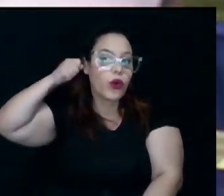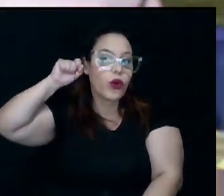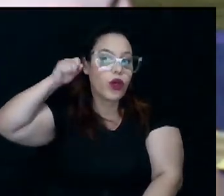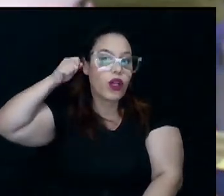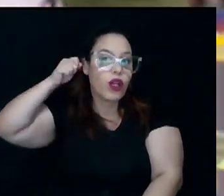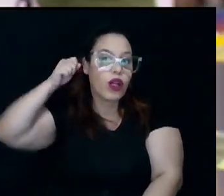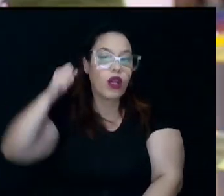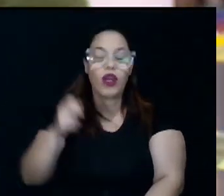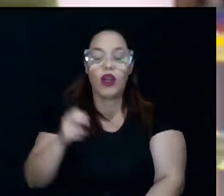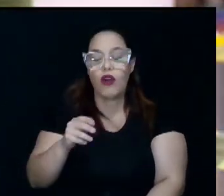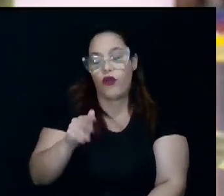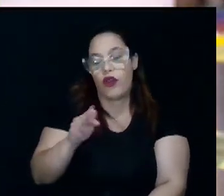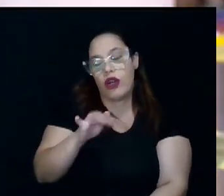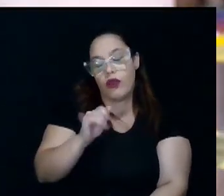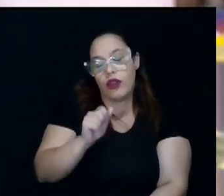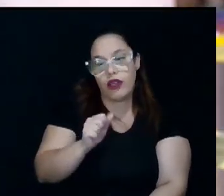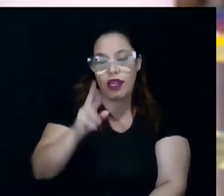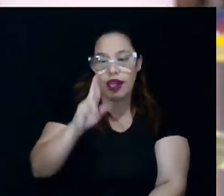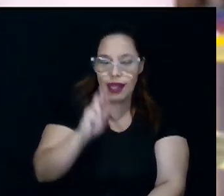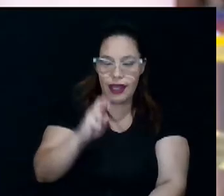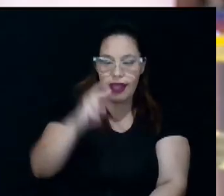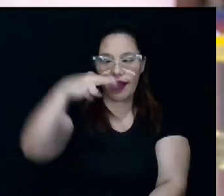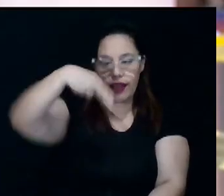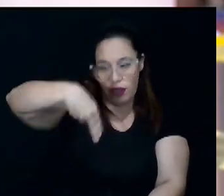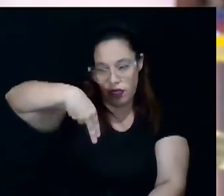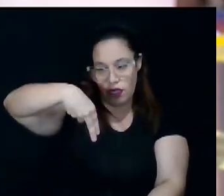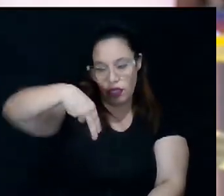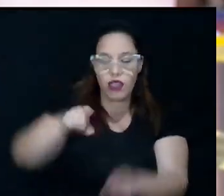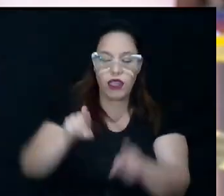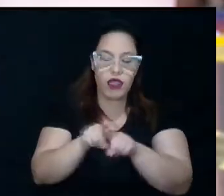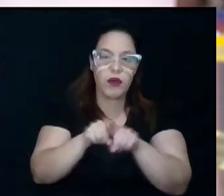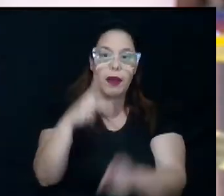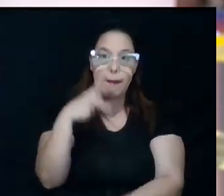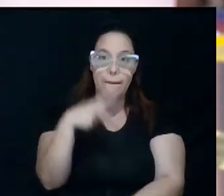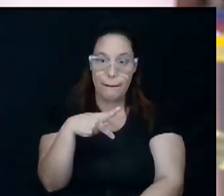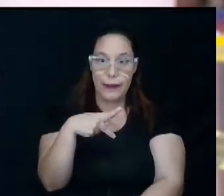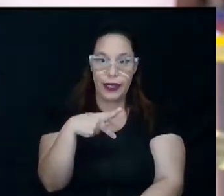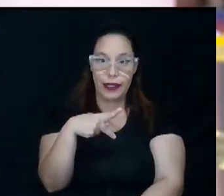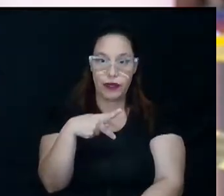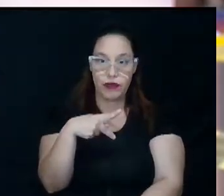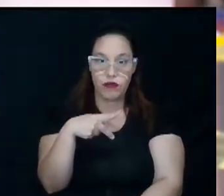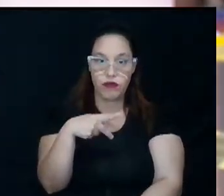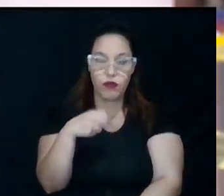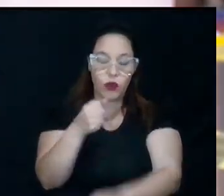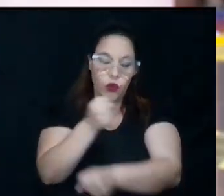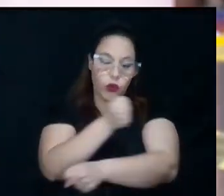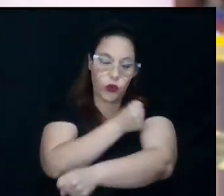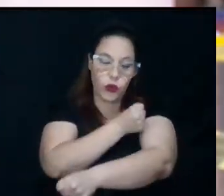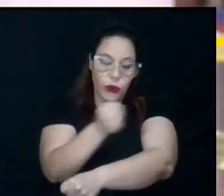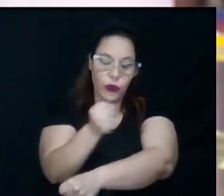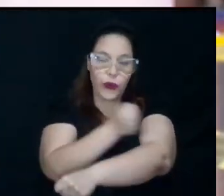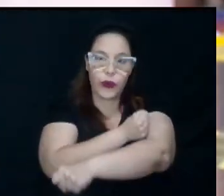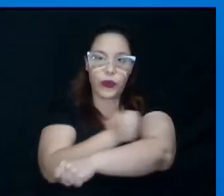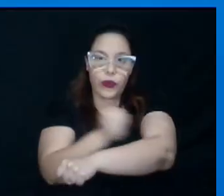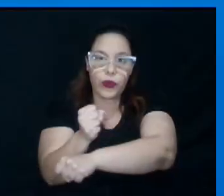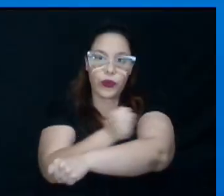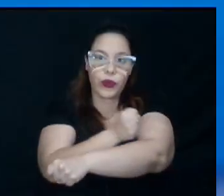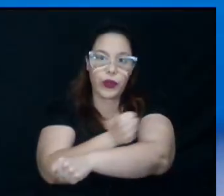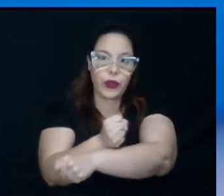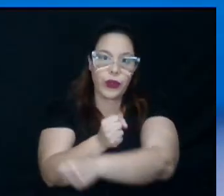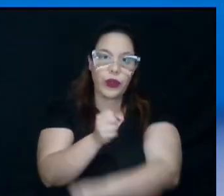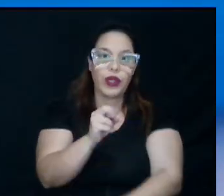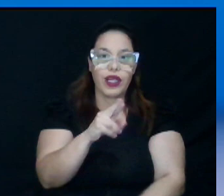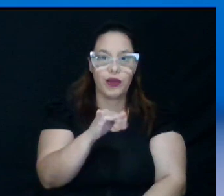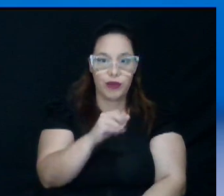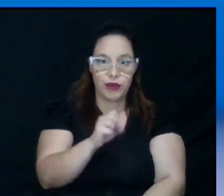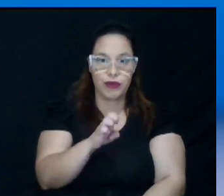RN e tamanho P e também o sabonete líquido. Isso é usado também aqui no hospital para todas as mãezinhas. O